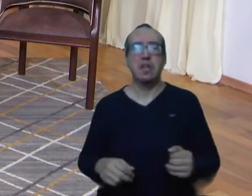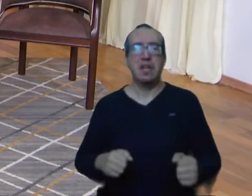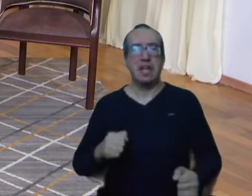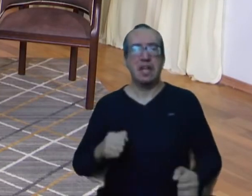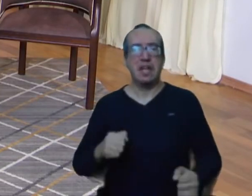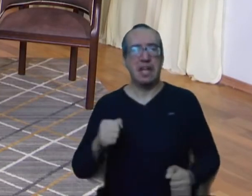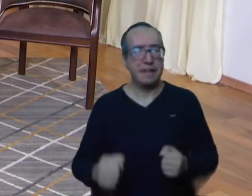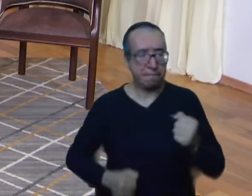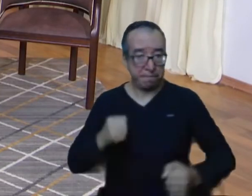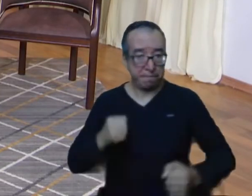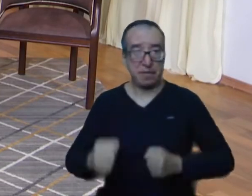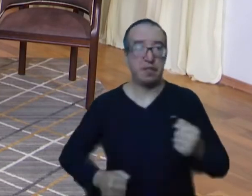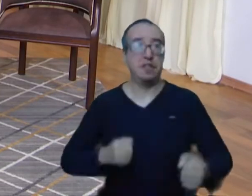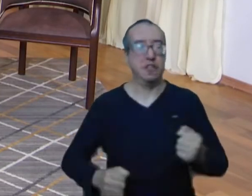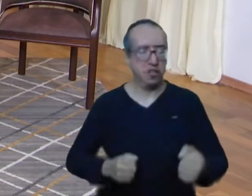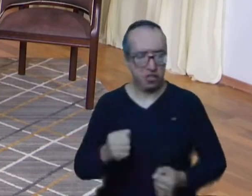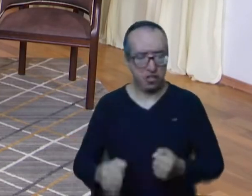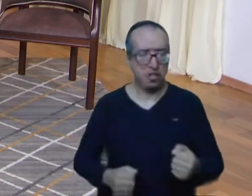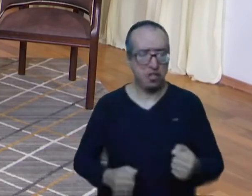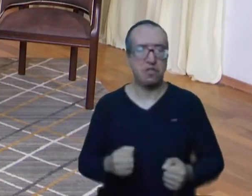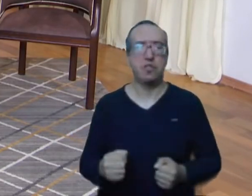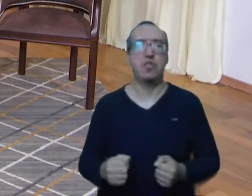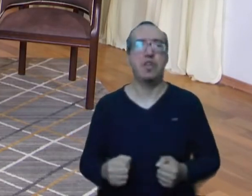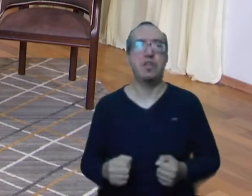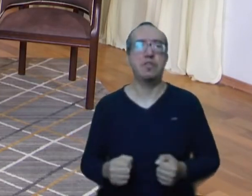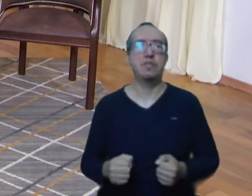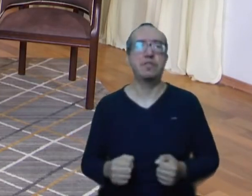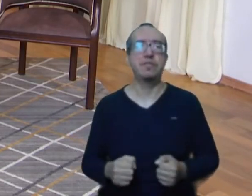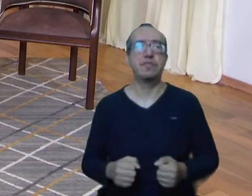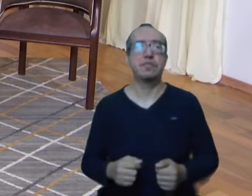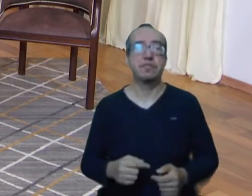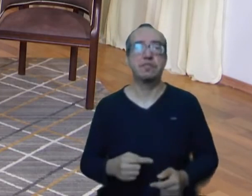você é responsável por cuidar